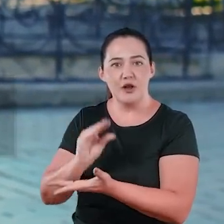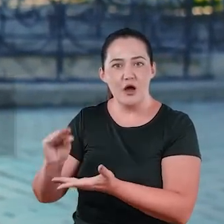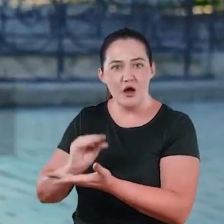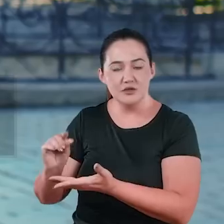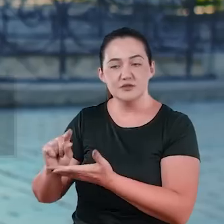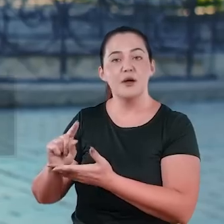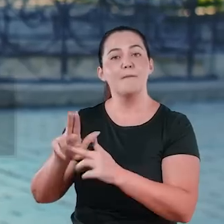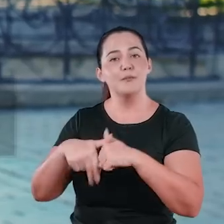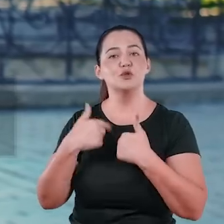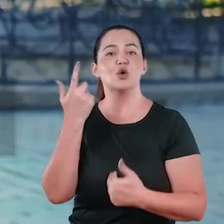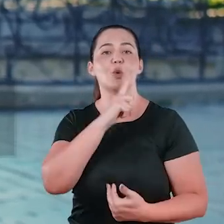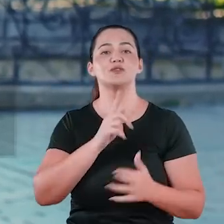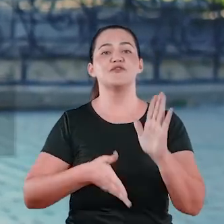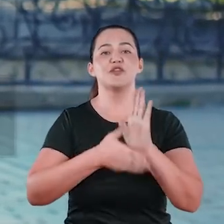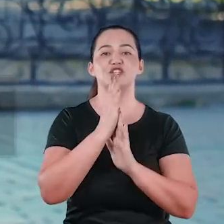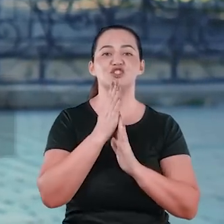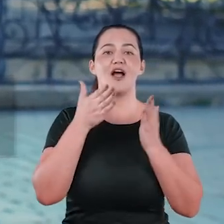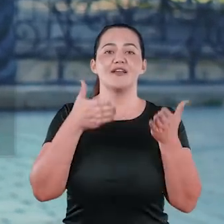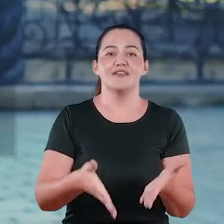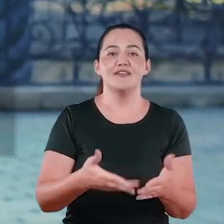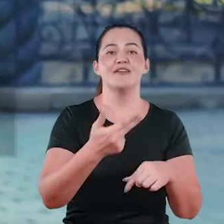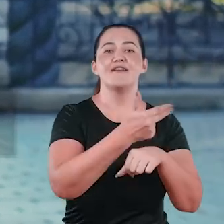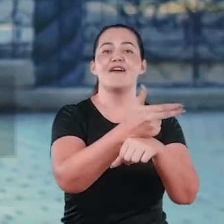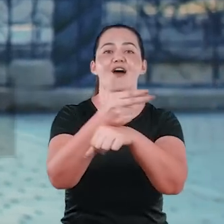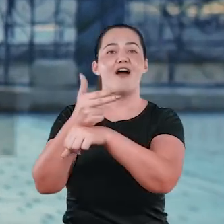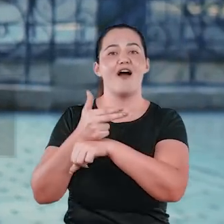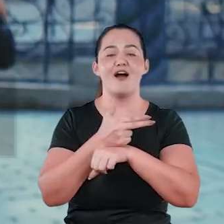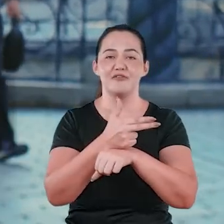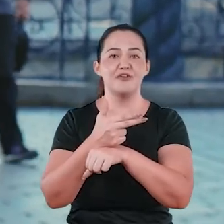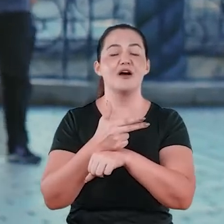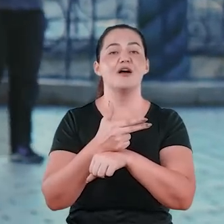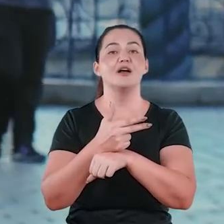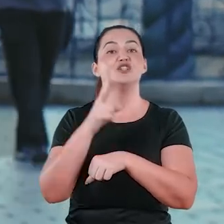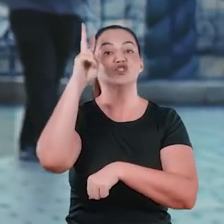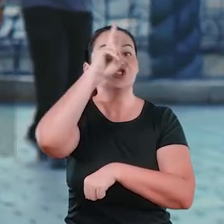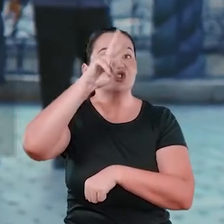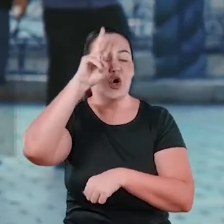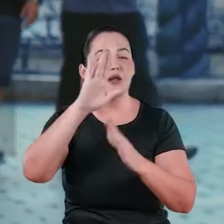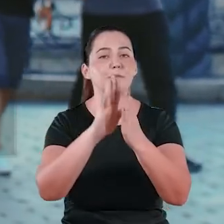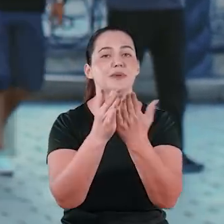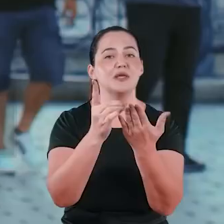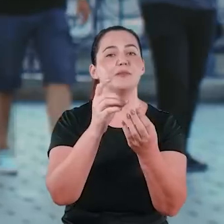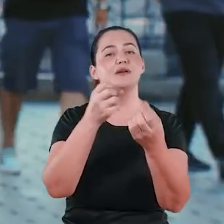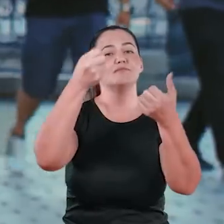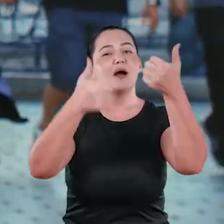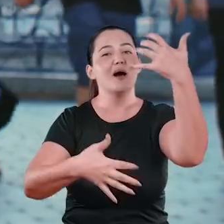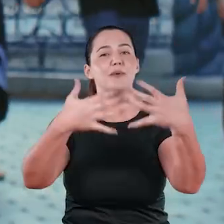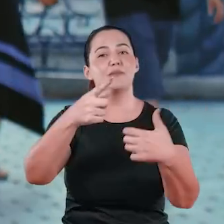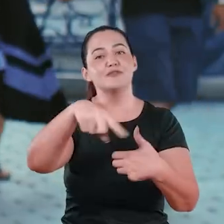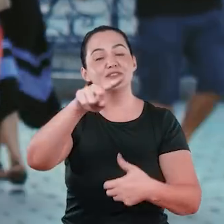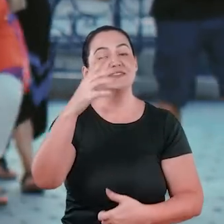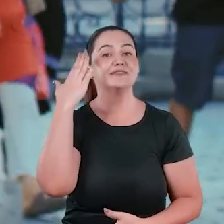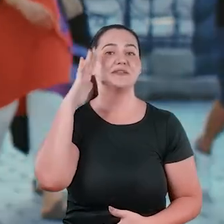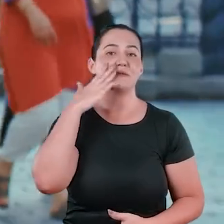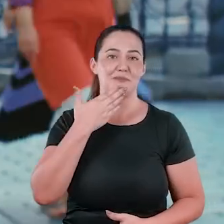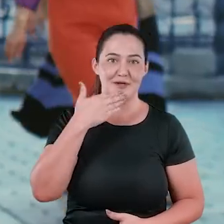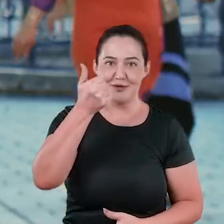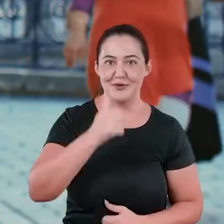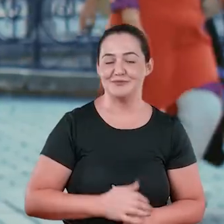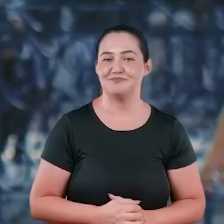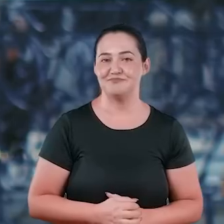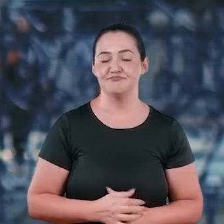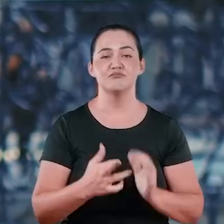trazendo informações históricas, arqueológicas, bíblicas, que vão enriquecer o conhecimento de muita gente. E falando da revista, aqui